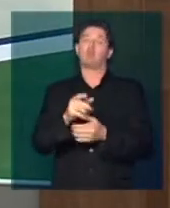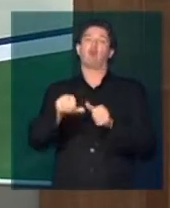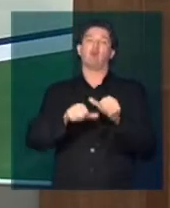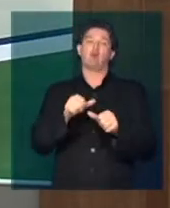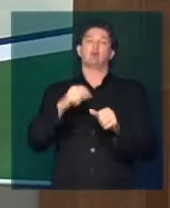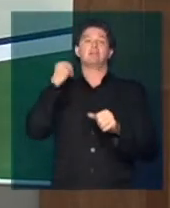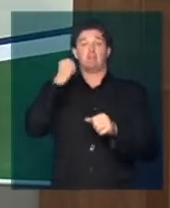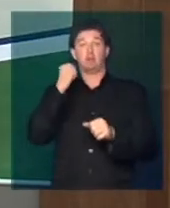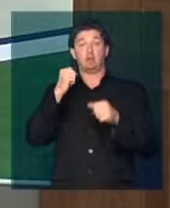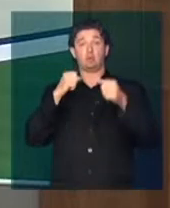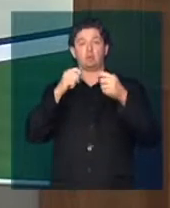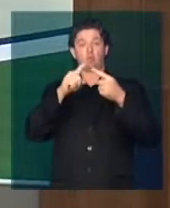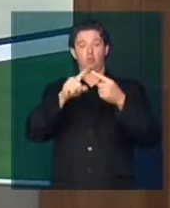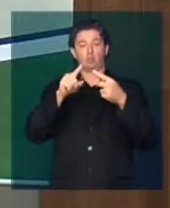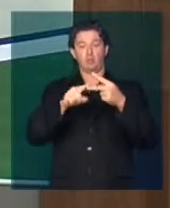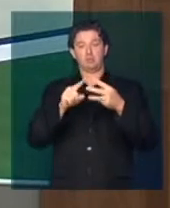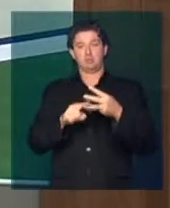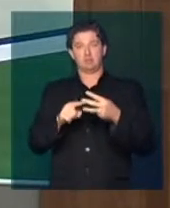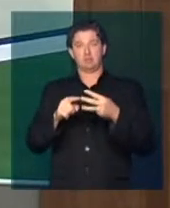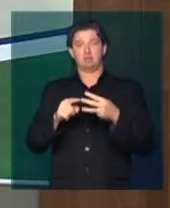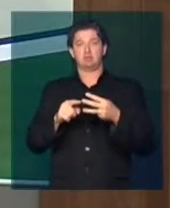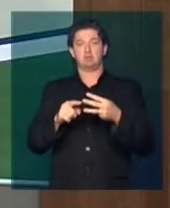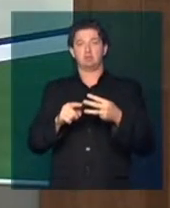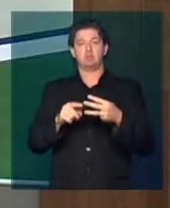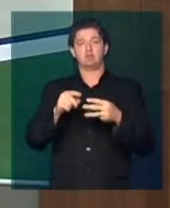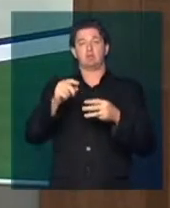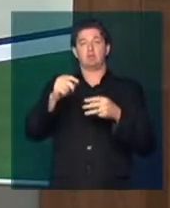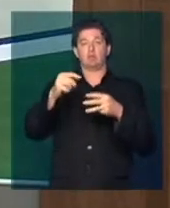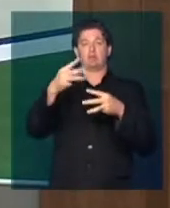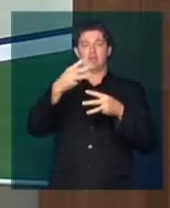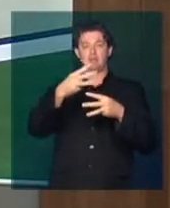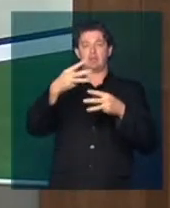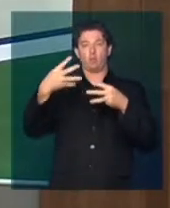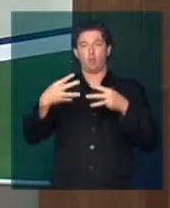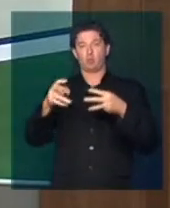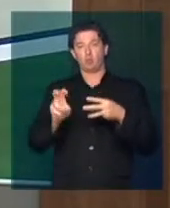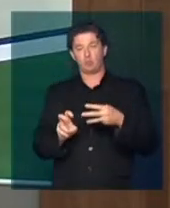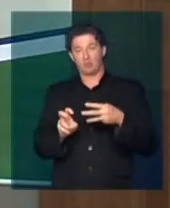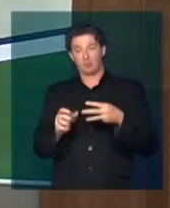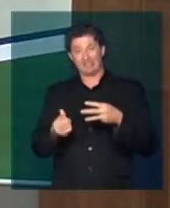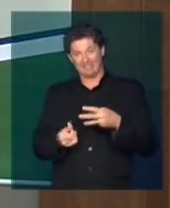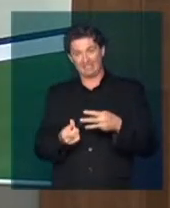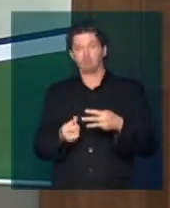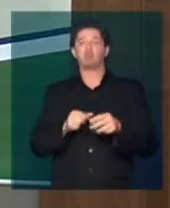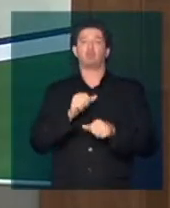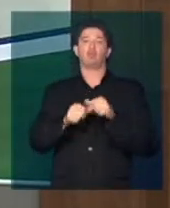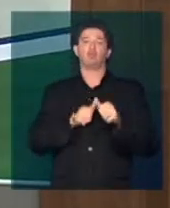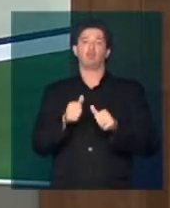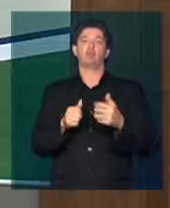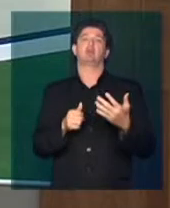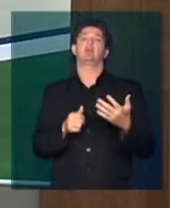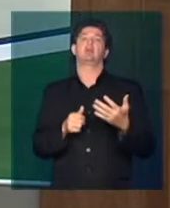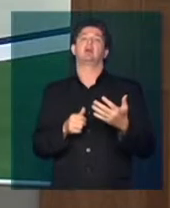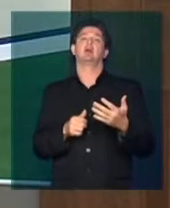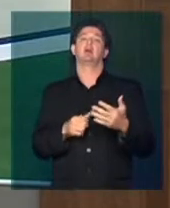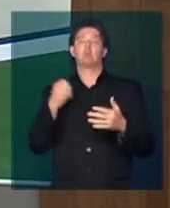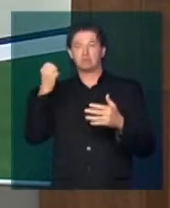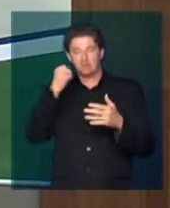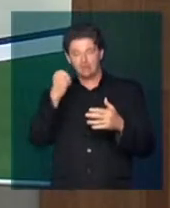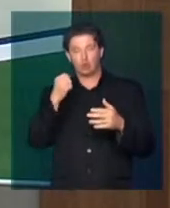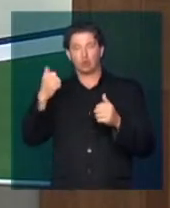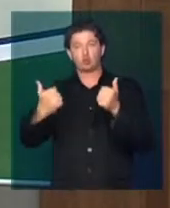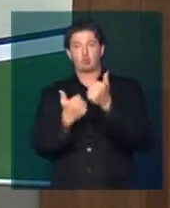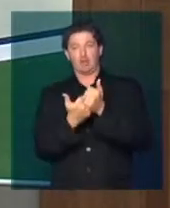o 4º mais votado é o 1º suplente, o 5º mais votado é o 2º suplente, e o 6º mais votado é o 3º suplente. Ou seja, ninguém chegaria no Senado